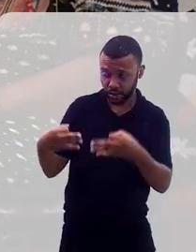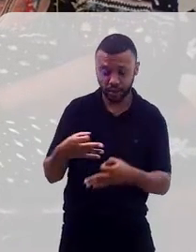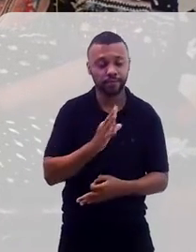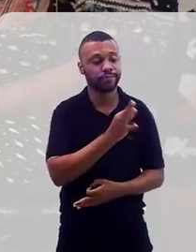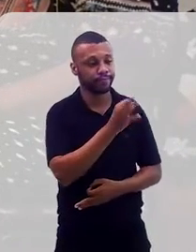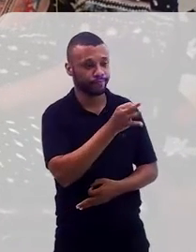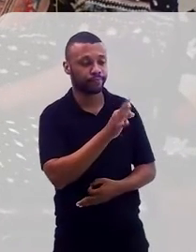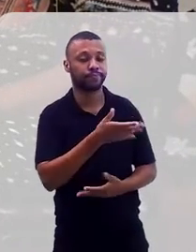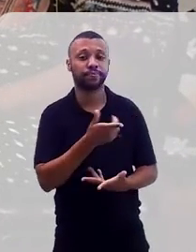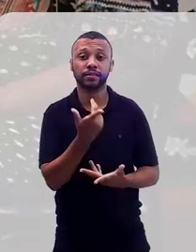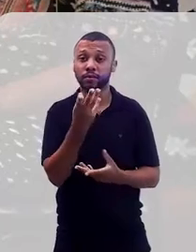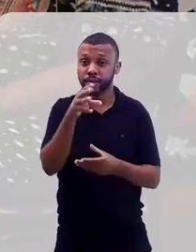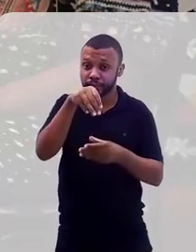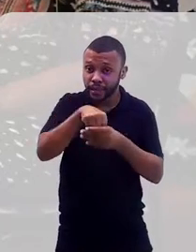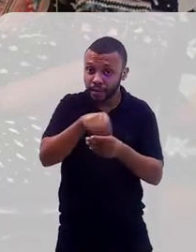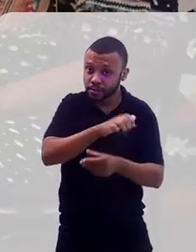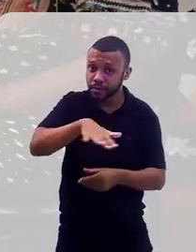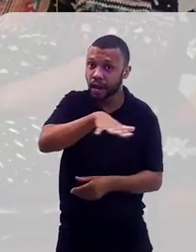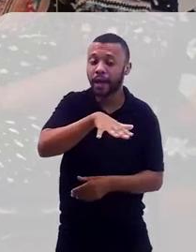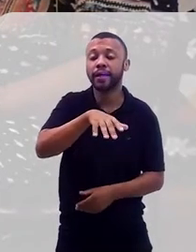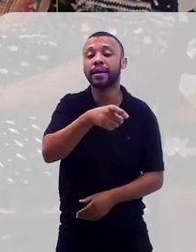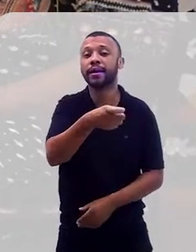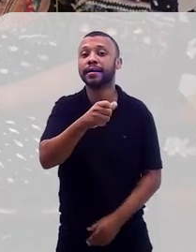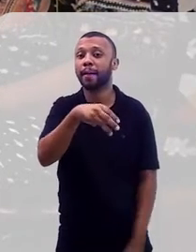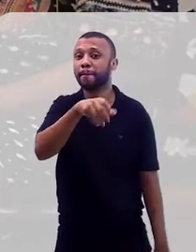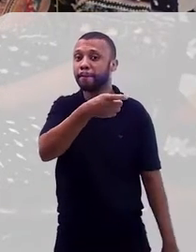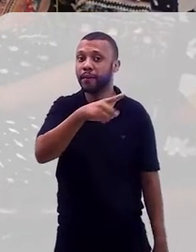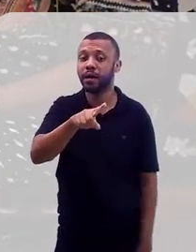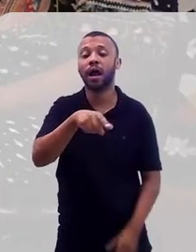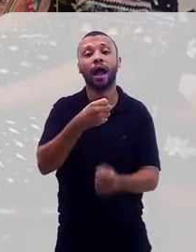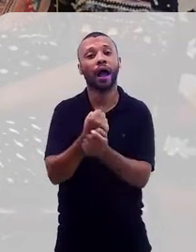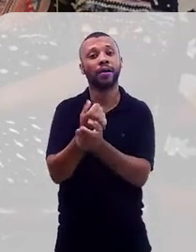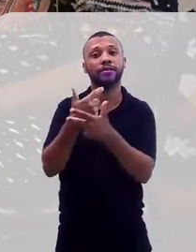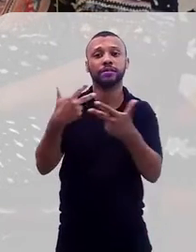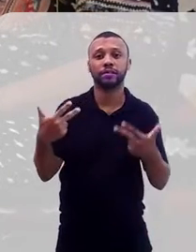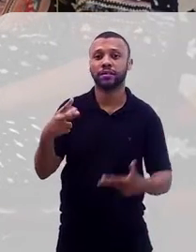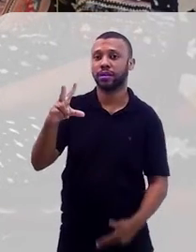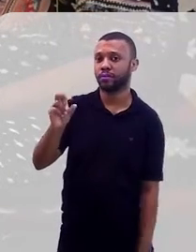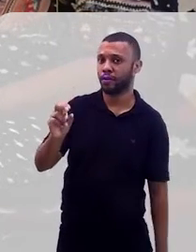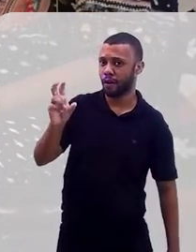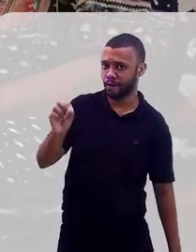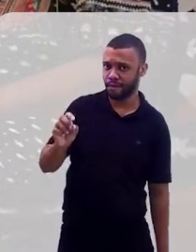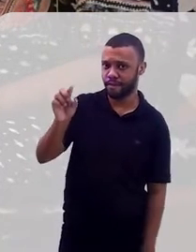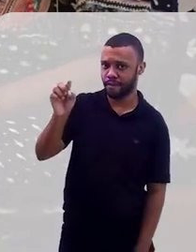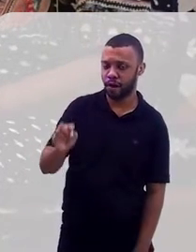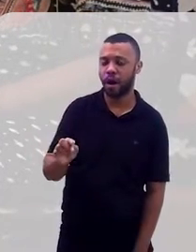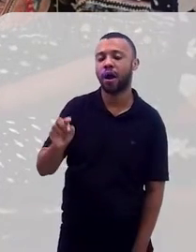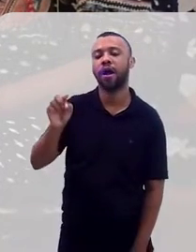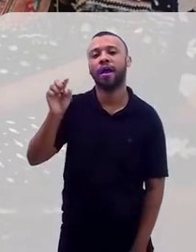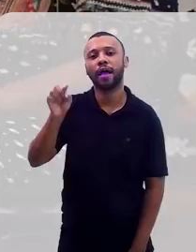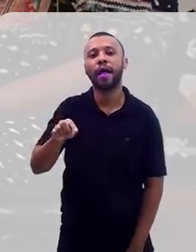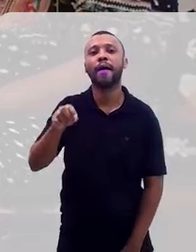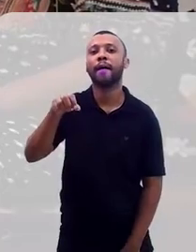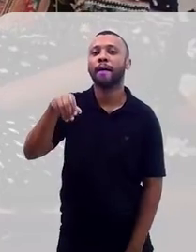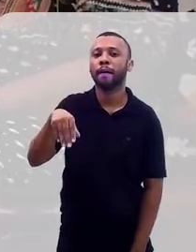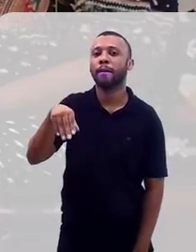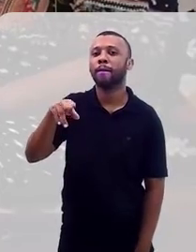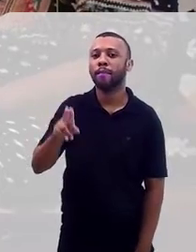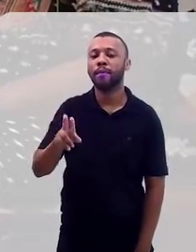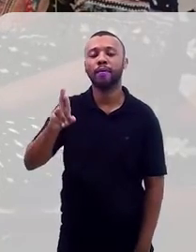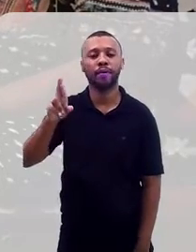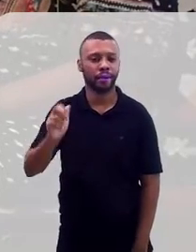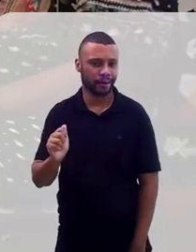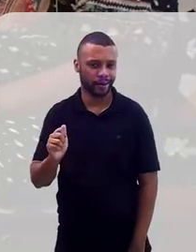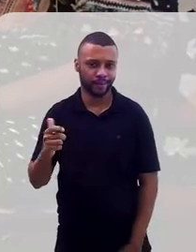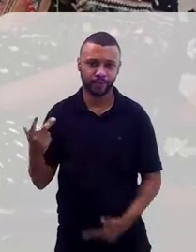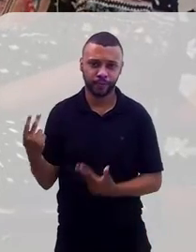etnia uma etnia é certo então dentro do Xamã a etnia da sua avó seria amura isso dentro do do